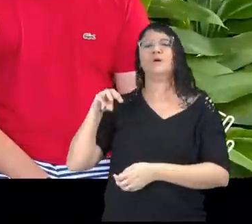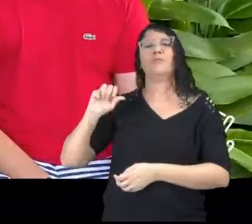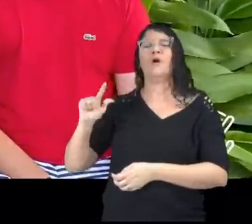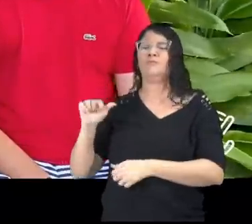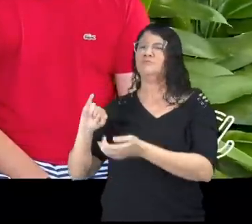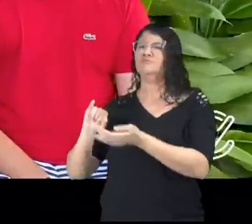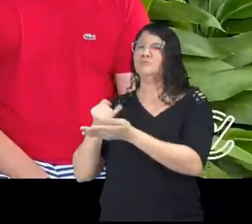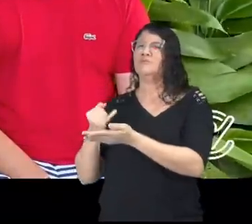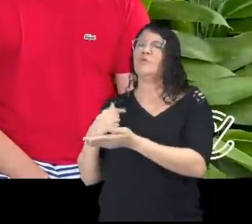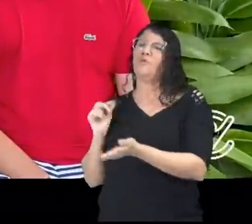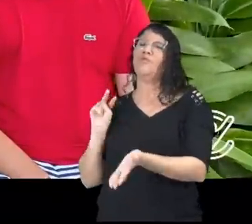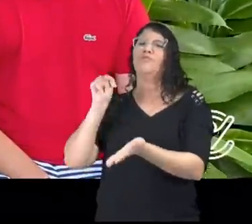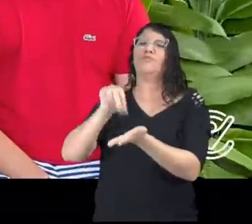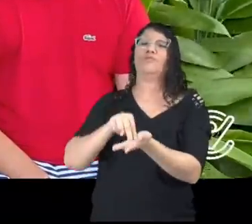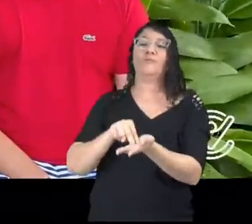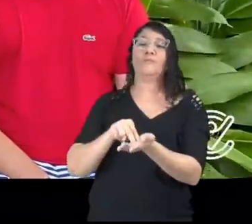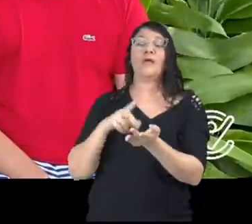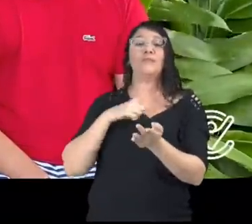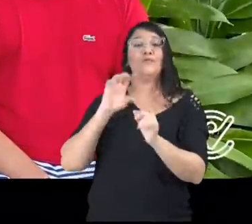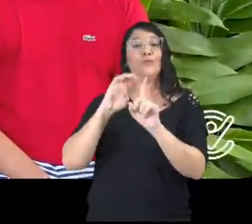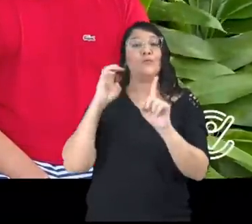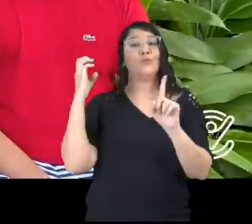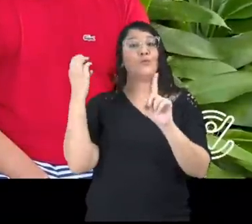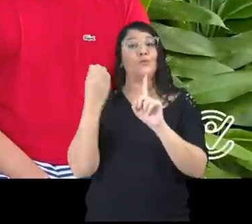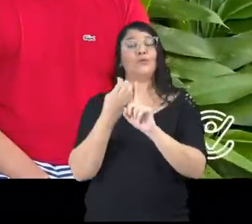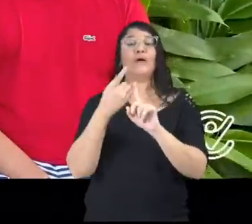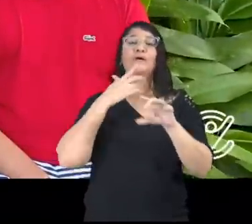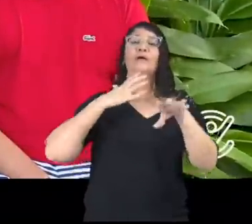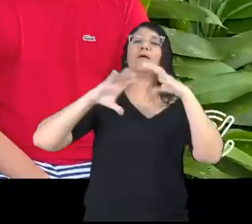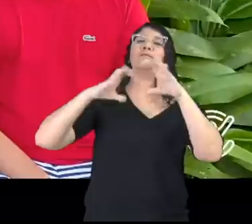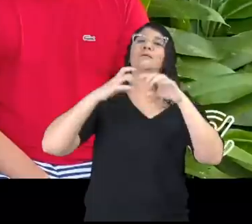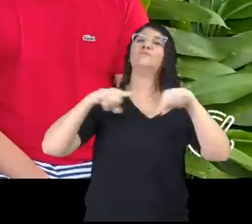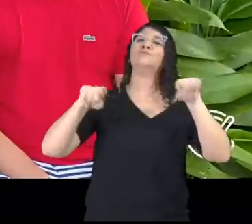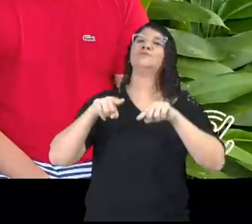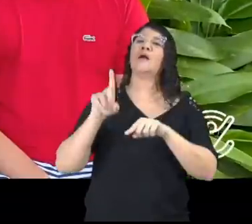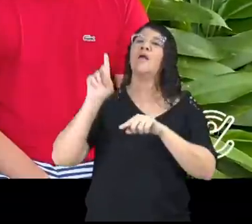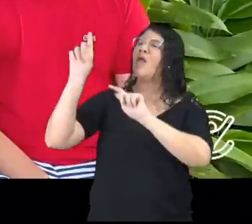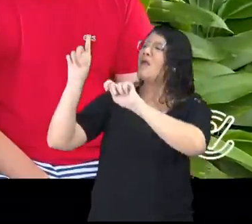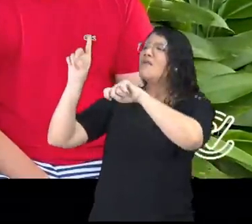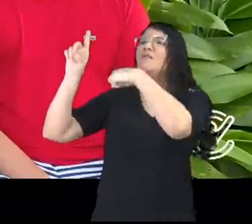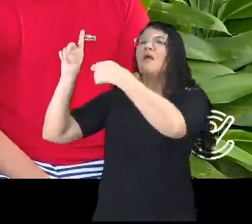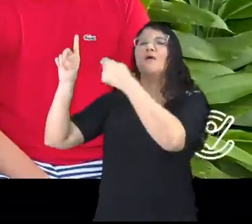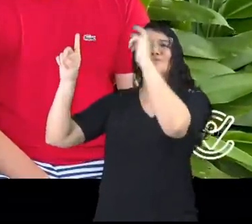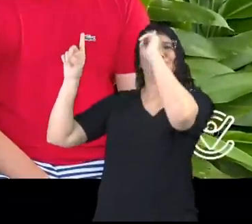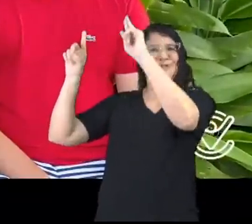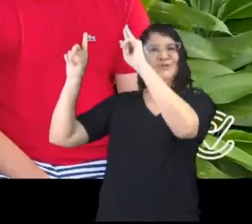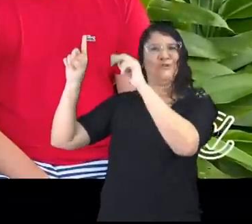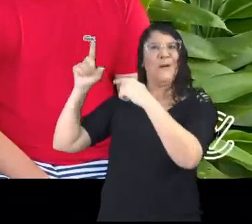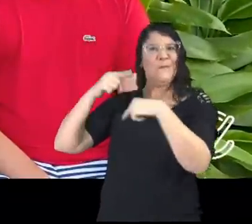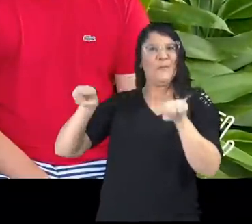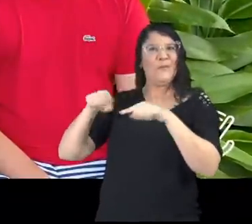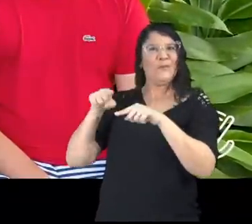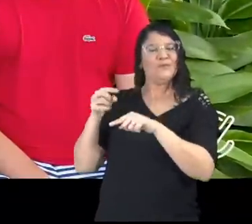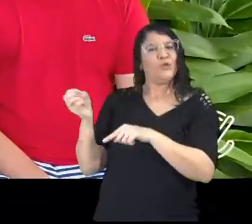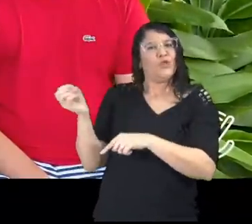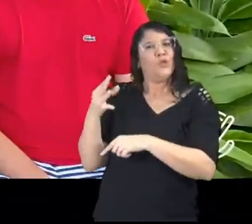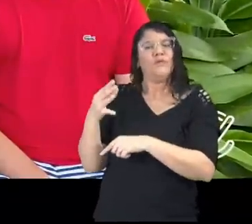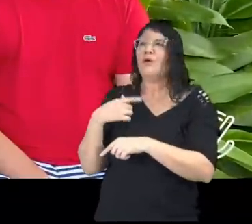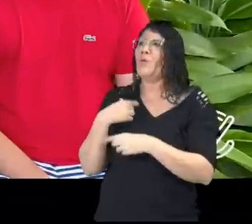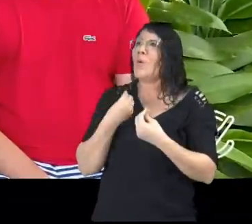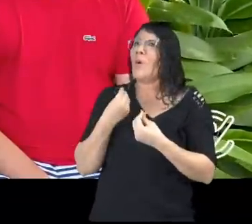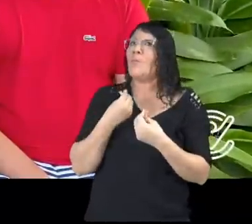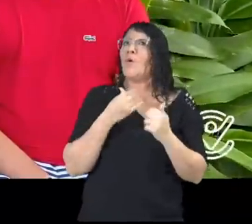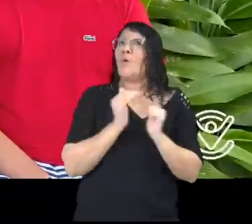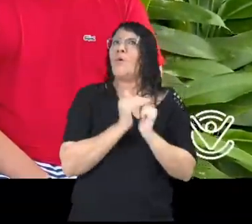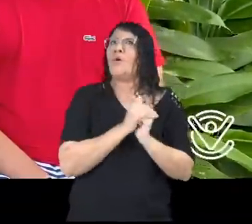Uma das celebrações do domingo, nós ouvimos os irmãos cantar a música Ele é o Senhor. E mesmo sem saber como orar pelo meu cunhado,